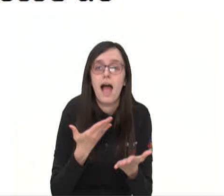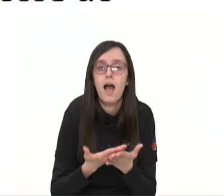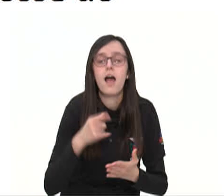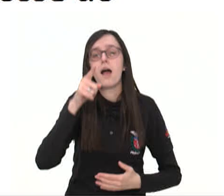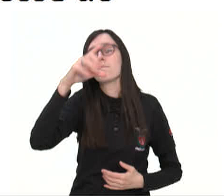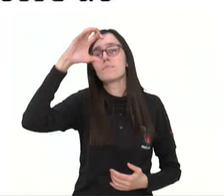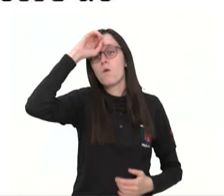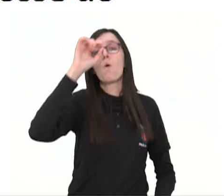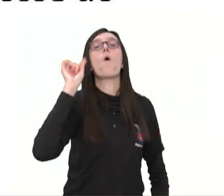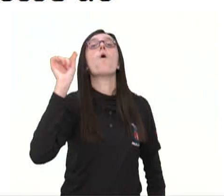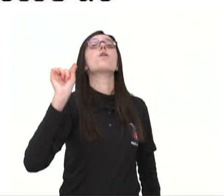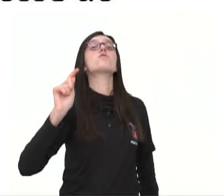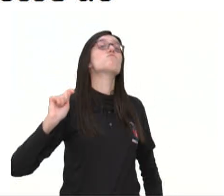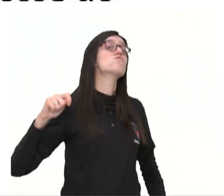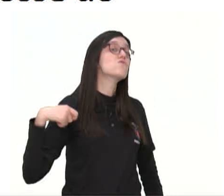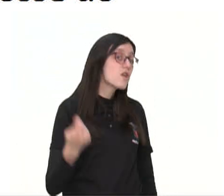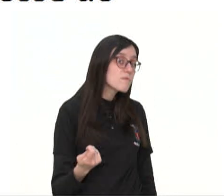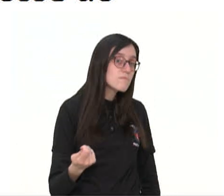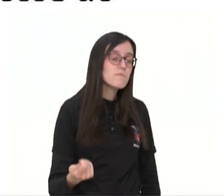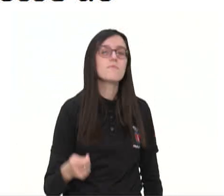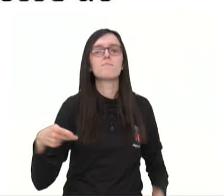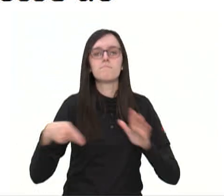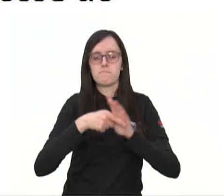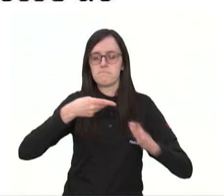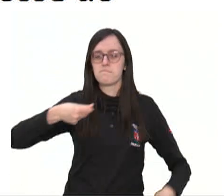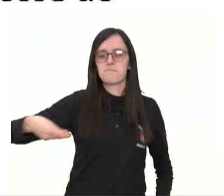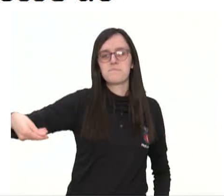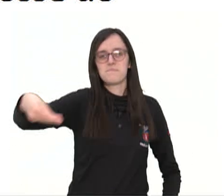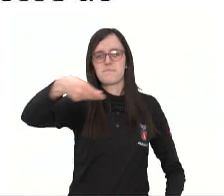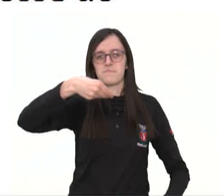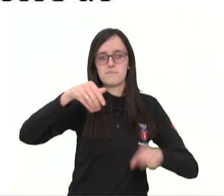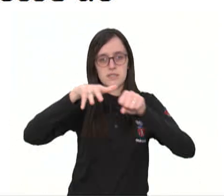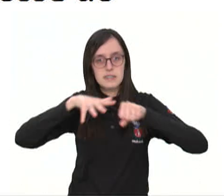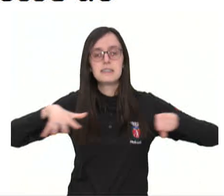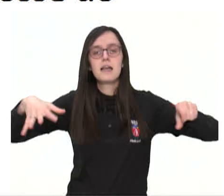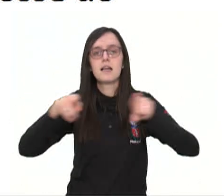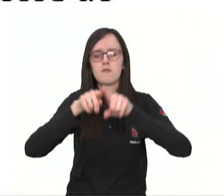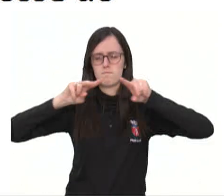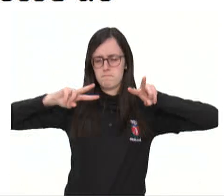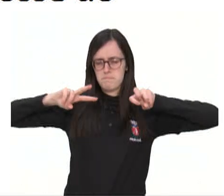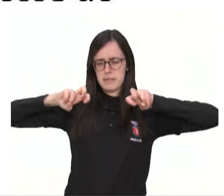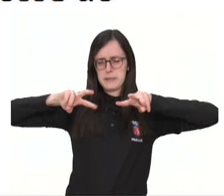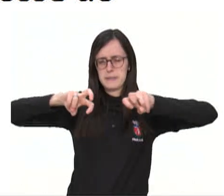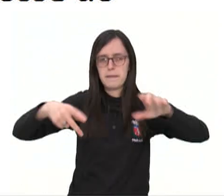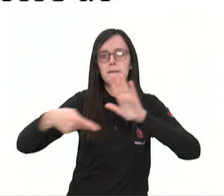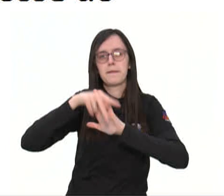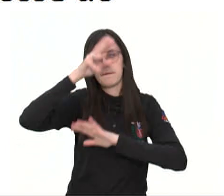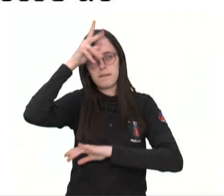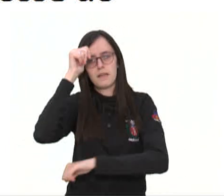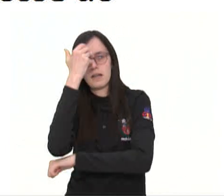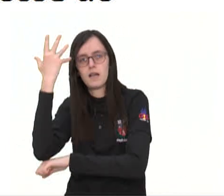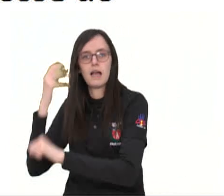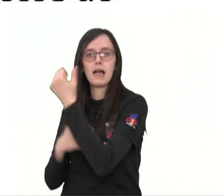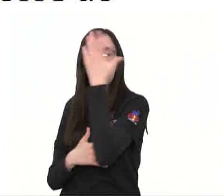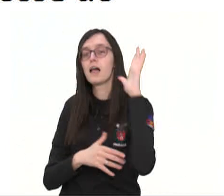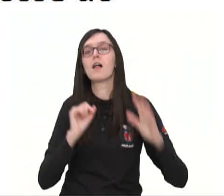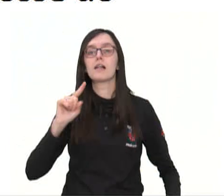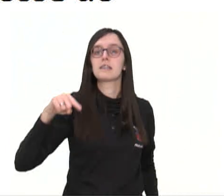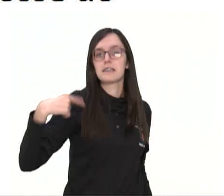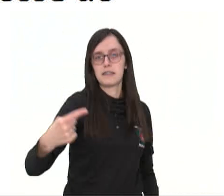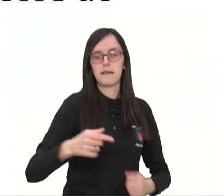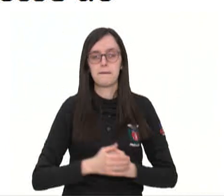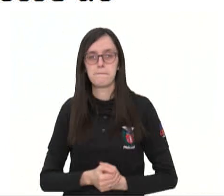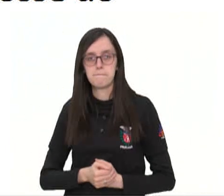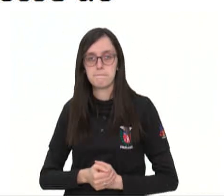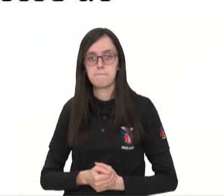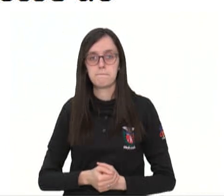hoje, você aprendeu sobre drogas do sertão e a exploração amazônica que veio após elas.